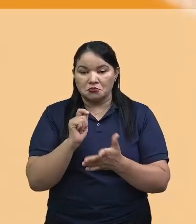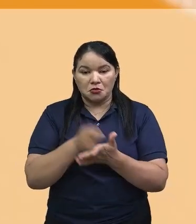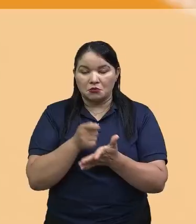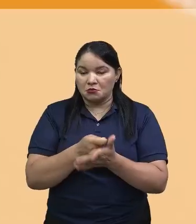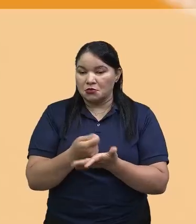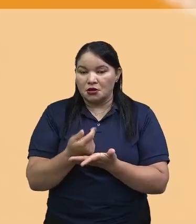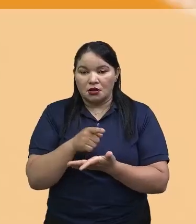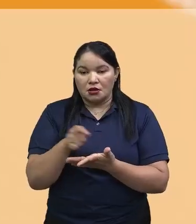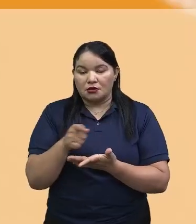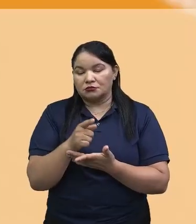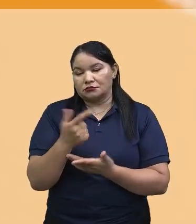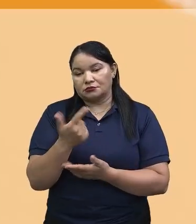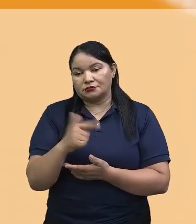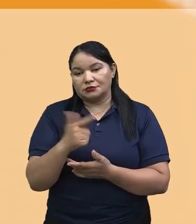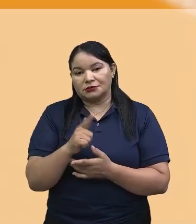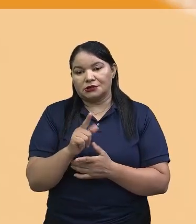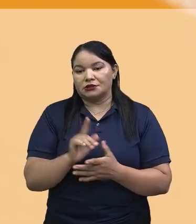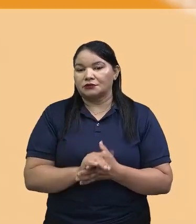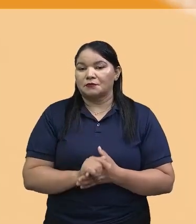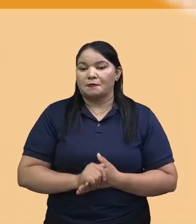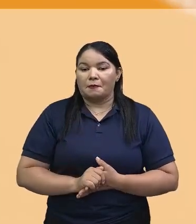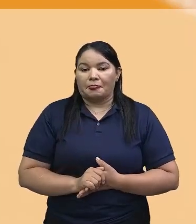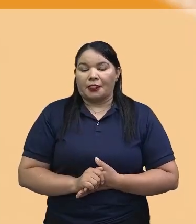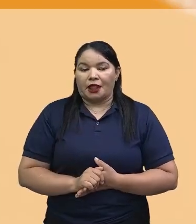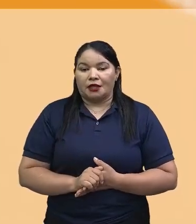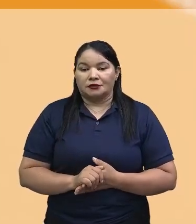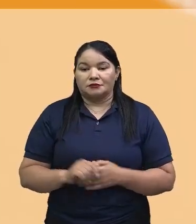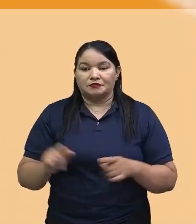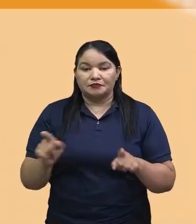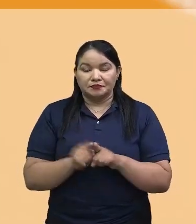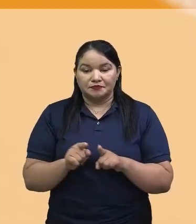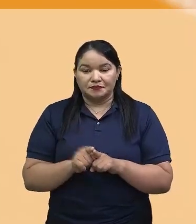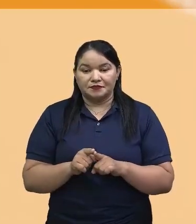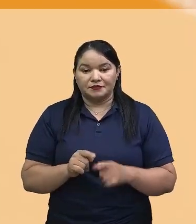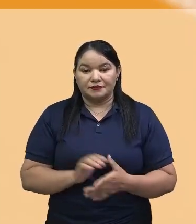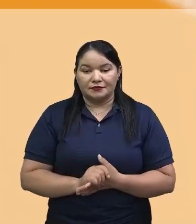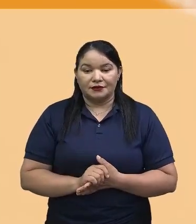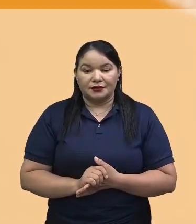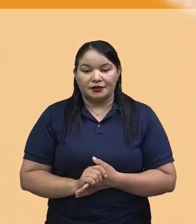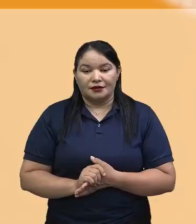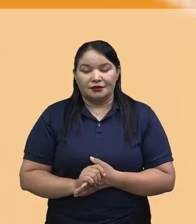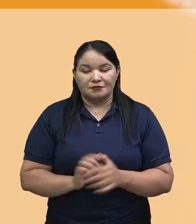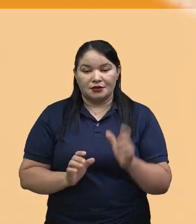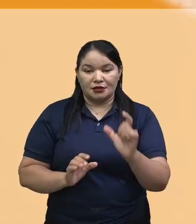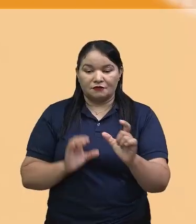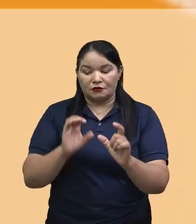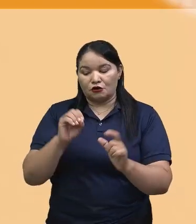né? de compensação, na verdade. Né? Não recompensa, mas compensação.